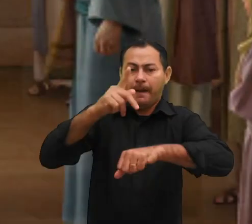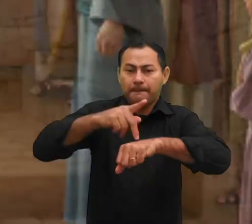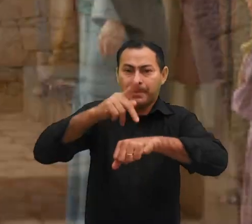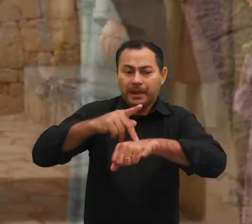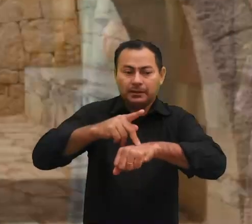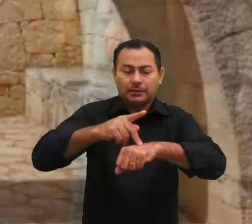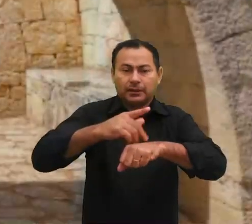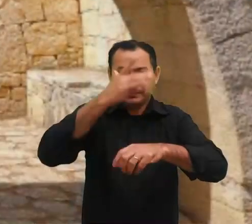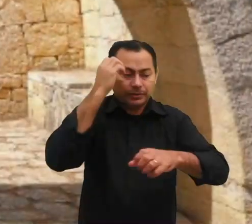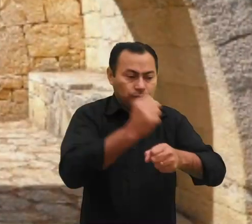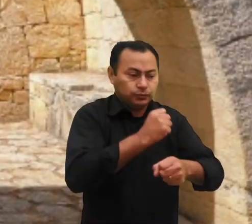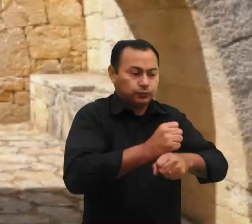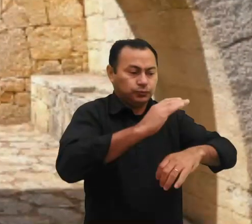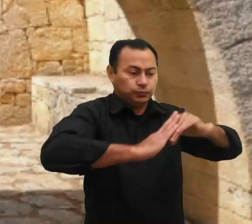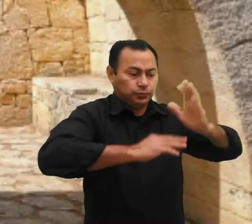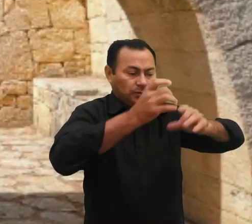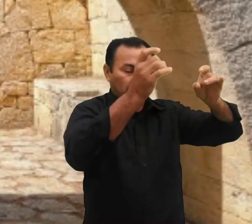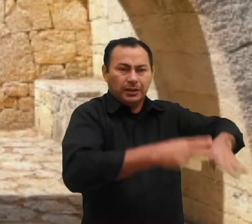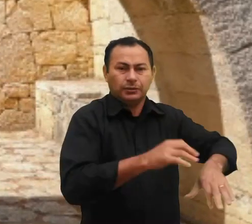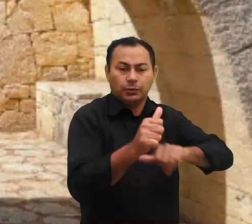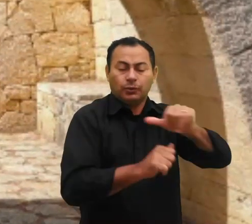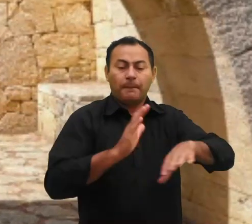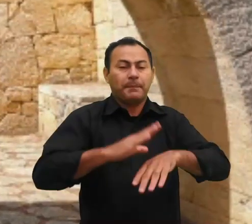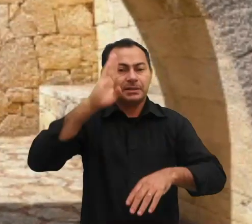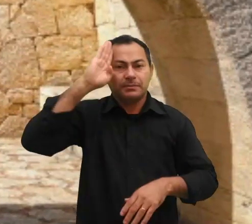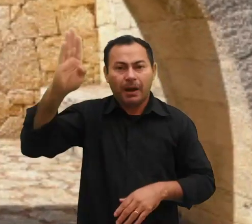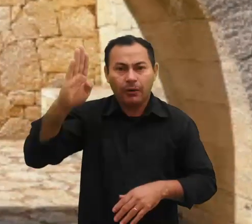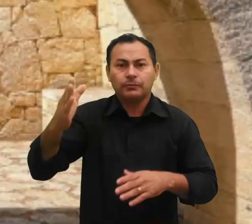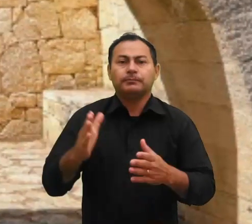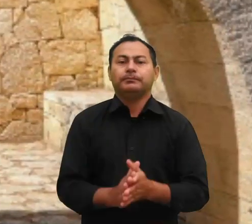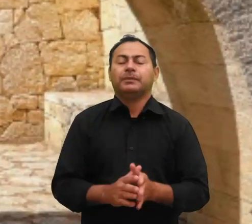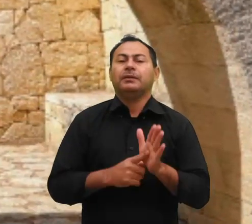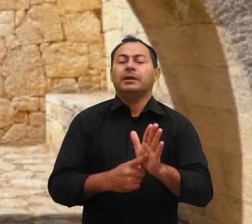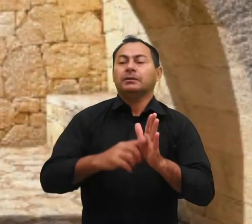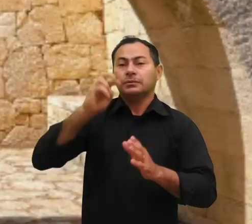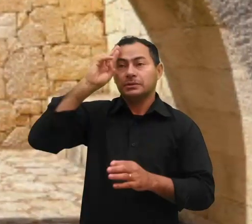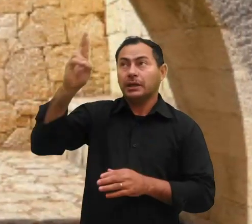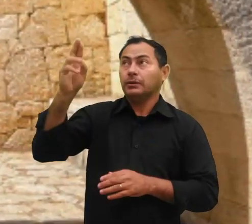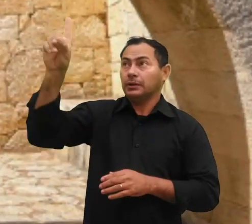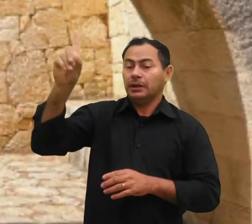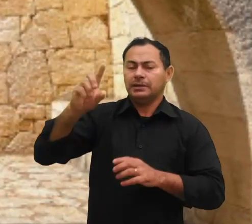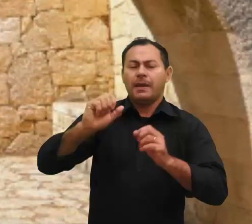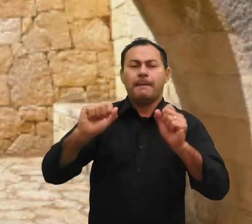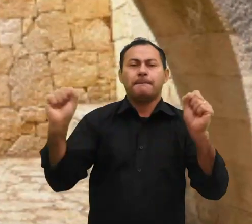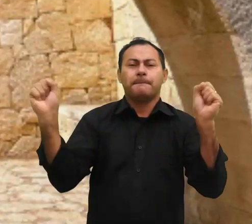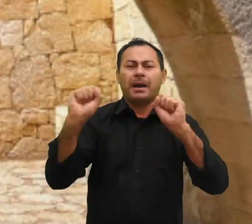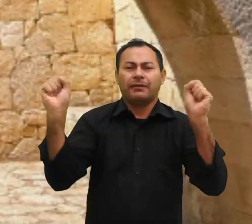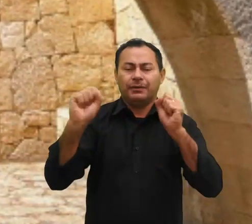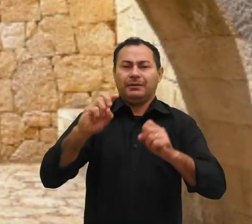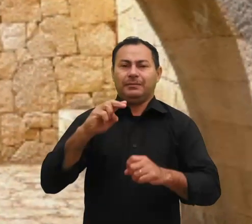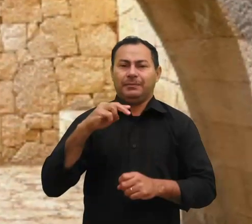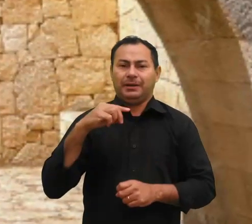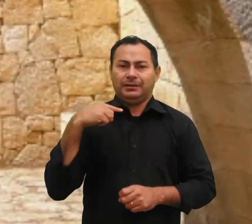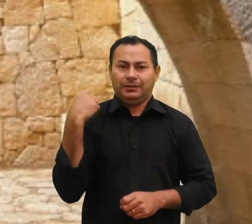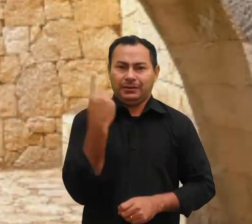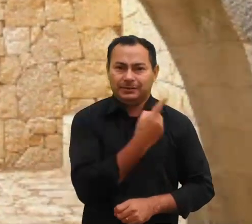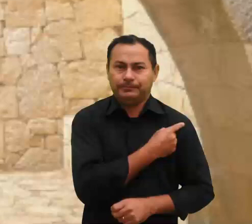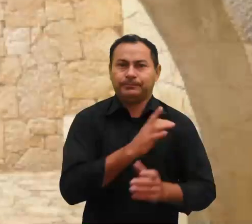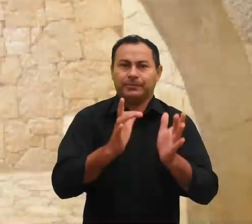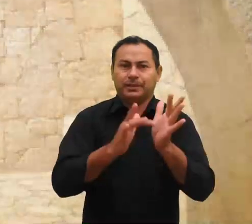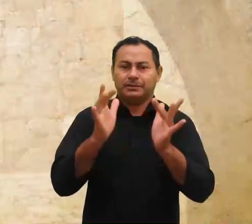A pedra que os construtores rejeitaram tornou-se a pedra angular. Isso vem do Senhor e é algo maravilhoso para